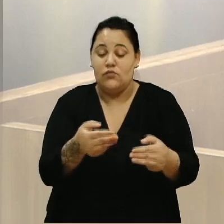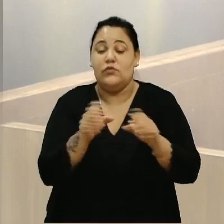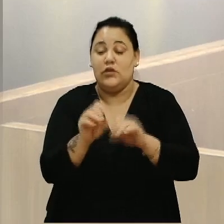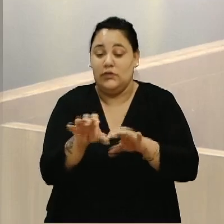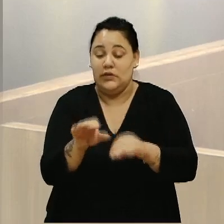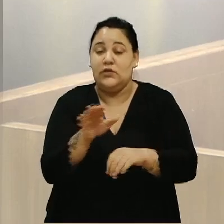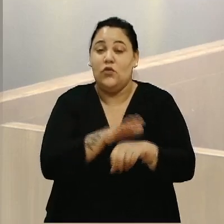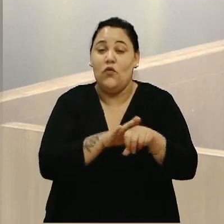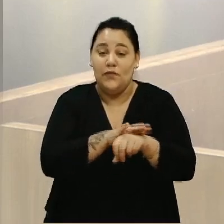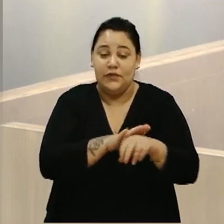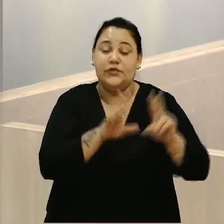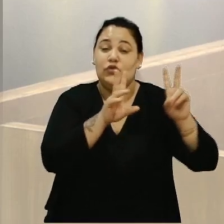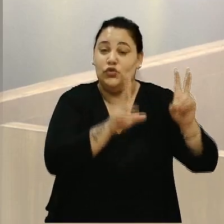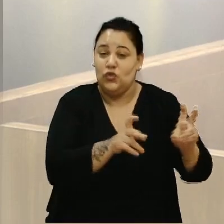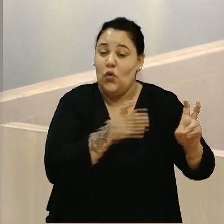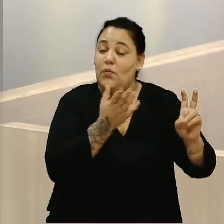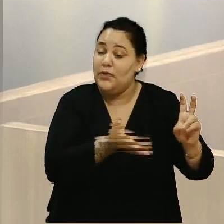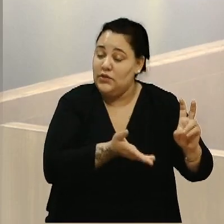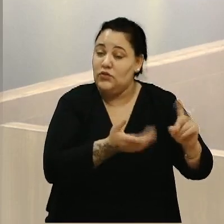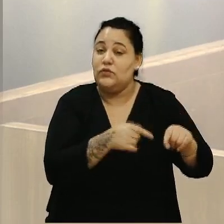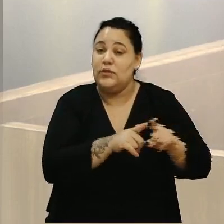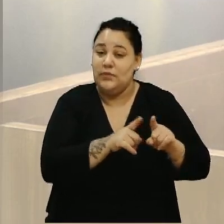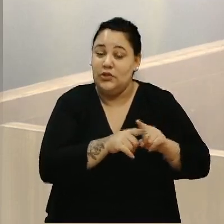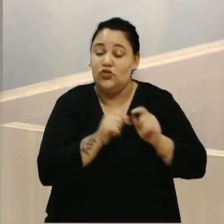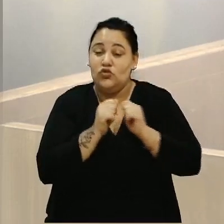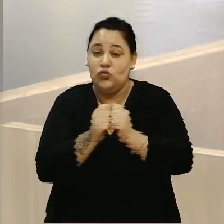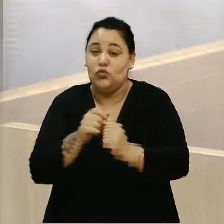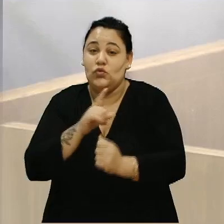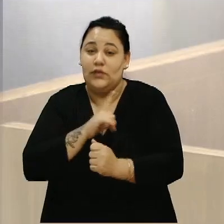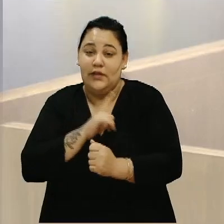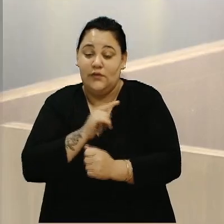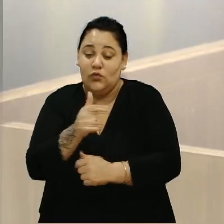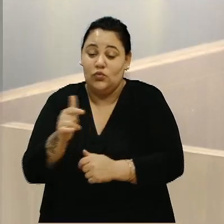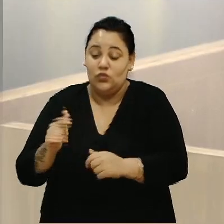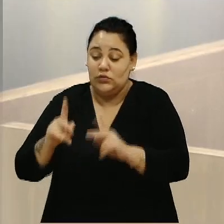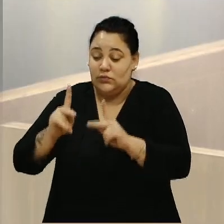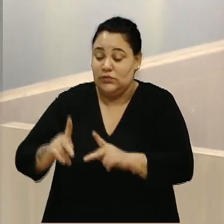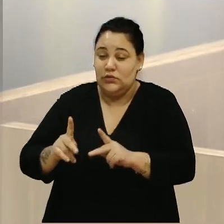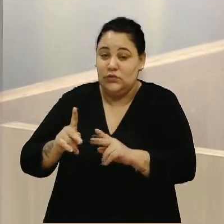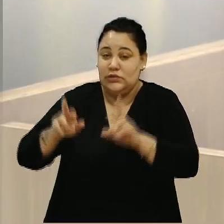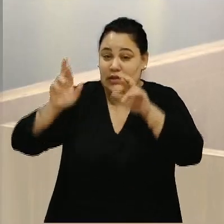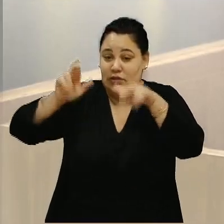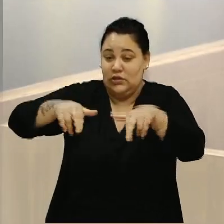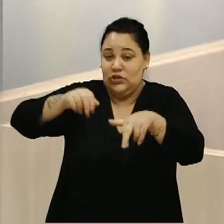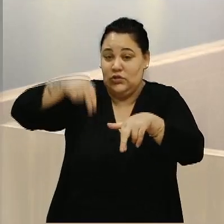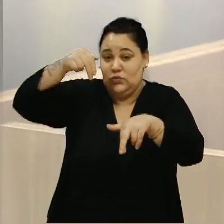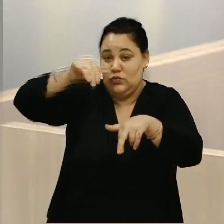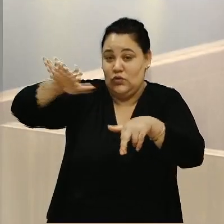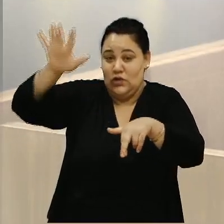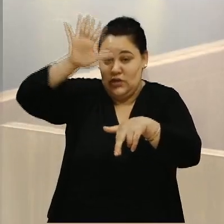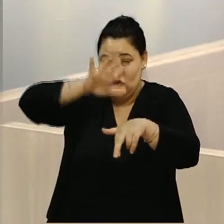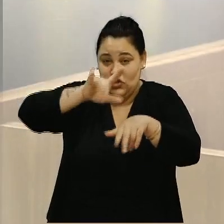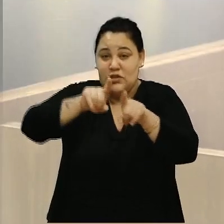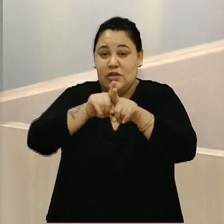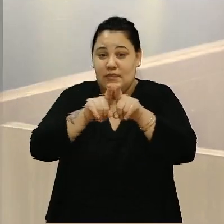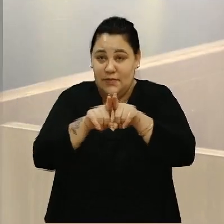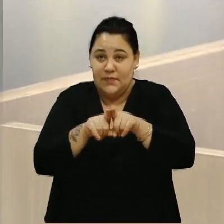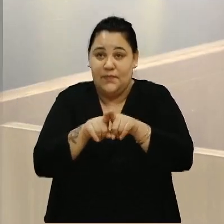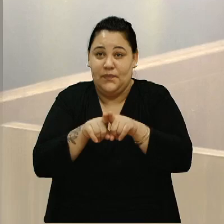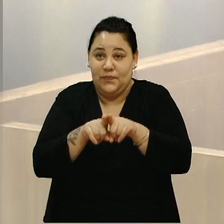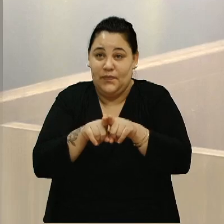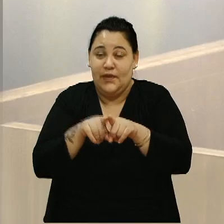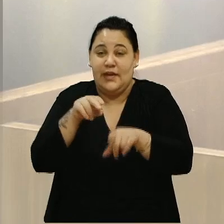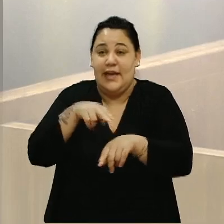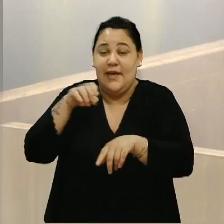frente esteve com outras pessoas da região Nordeste, da região Nordeste, com